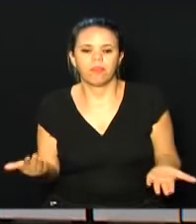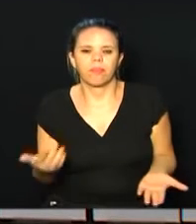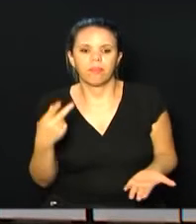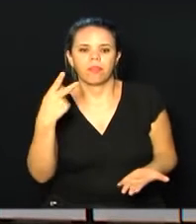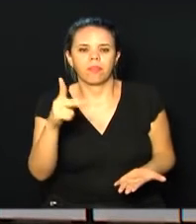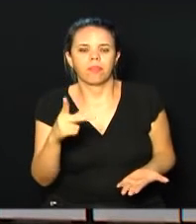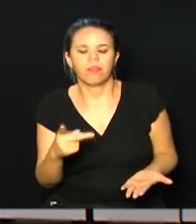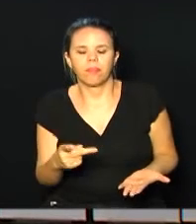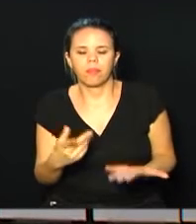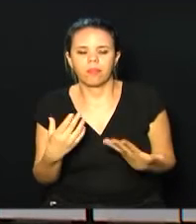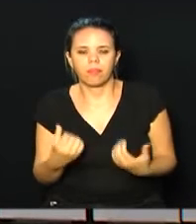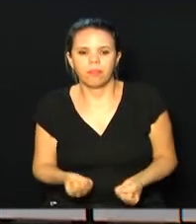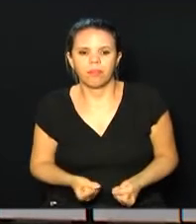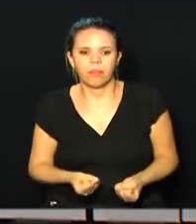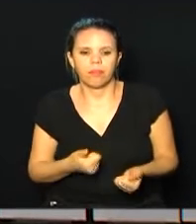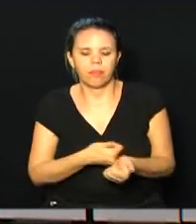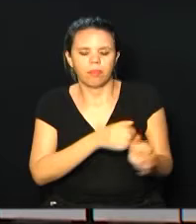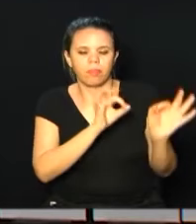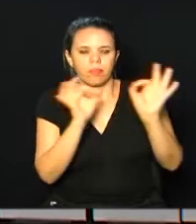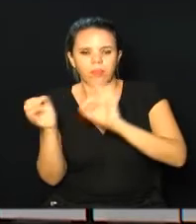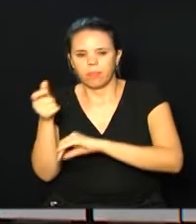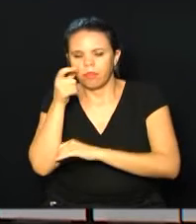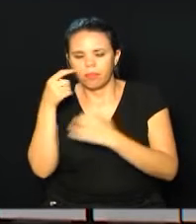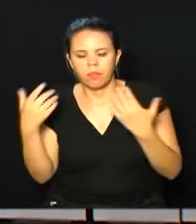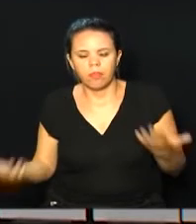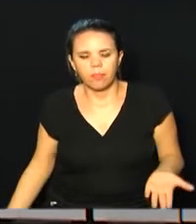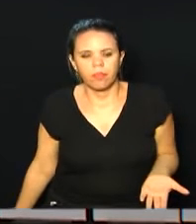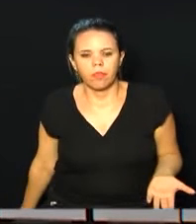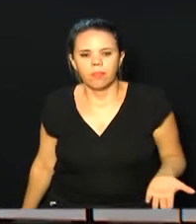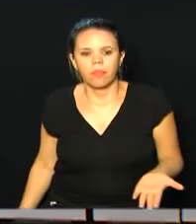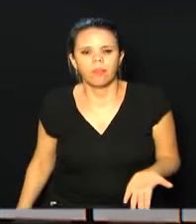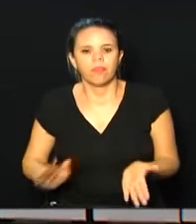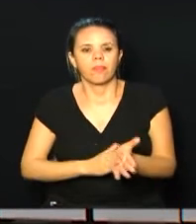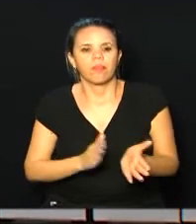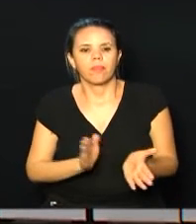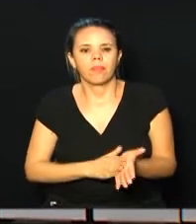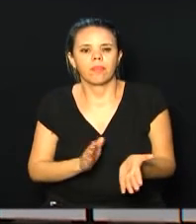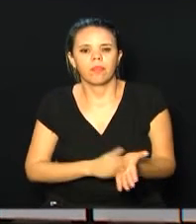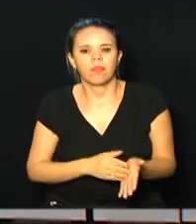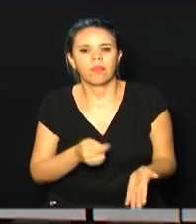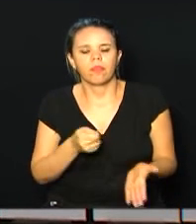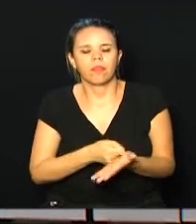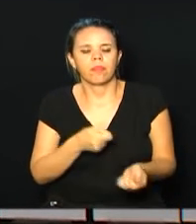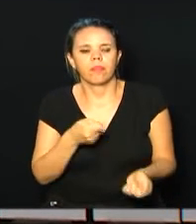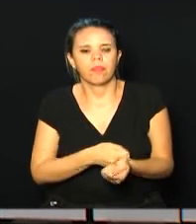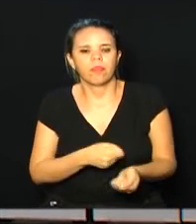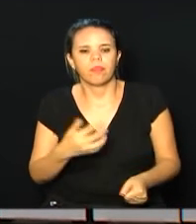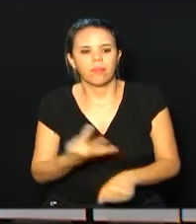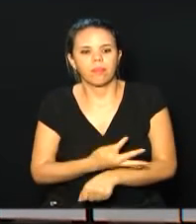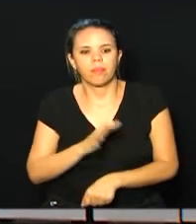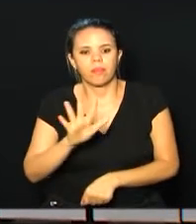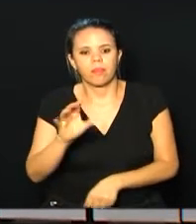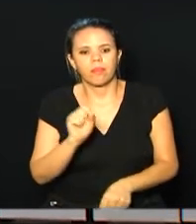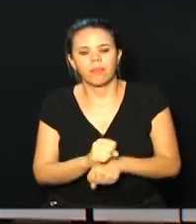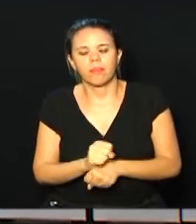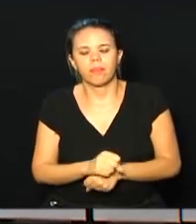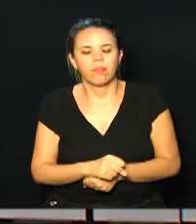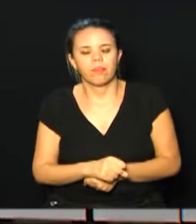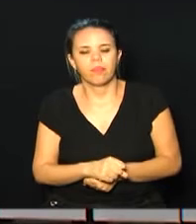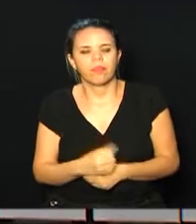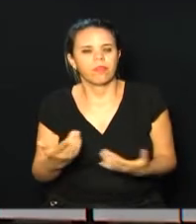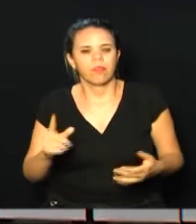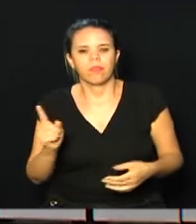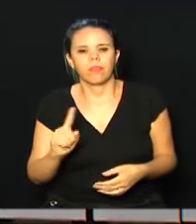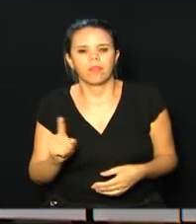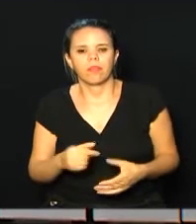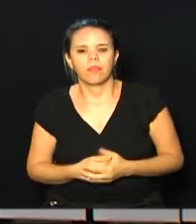está contemplado, eu estou acompanhando lá, eu estou cobrando, eu estou em cima, aguenta mais um pouco, não é para agora,